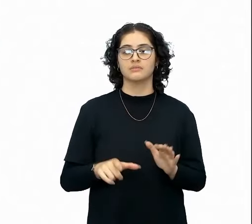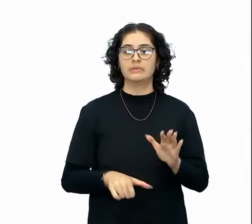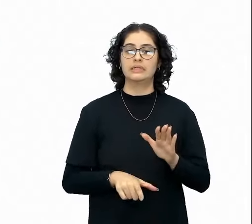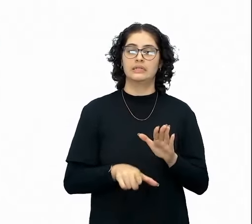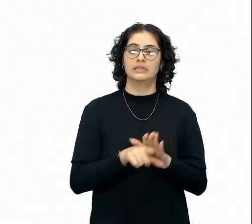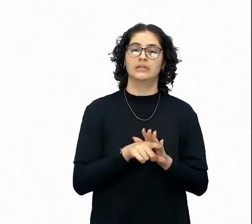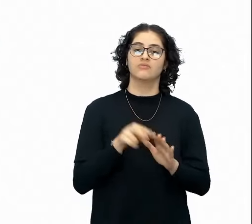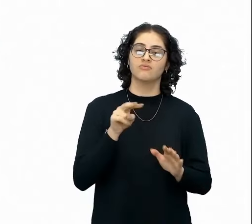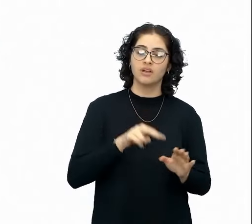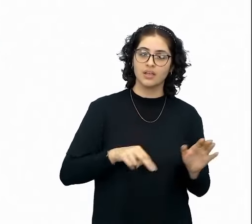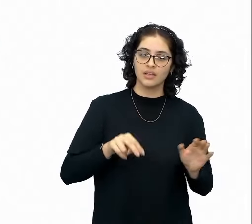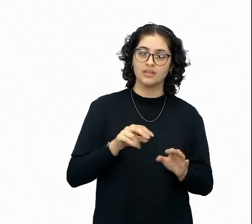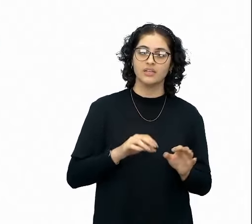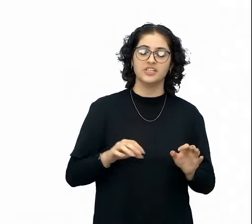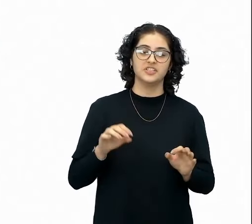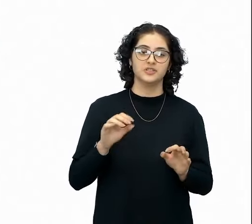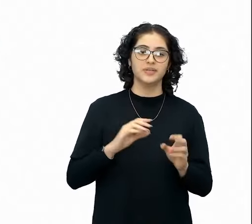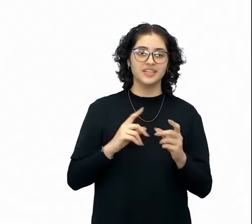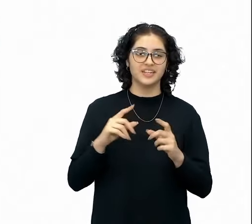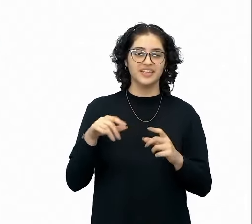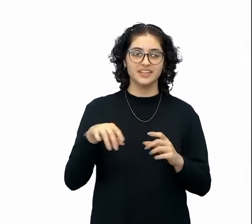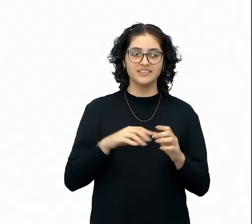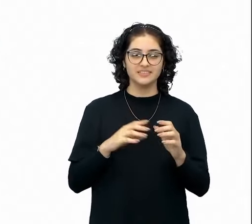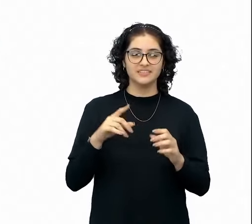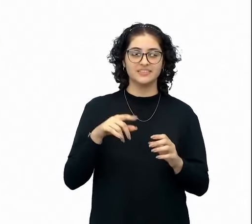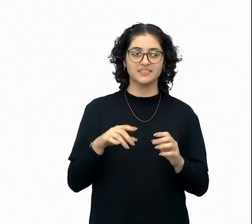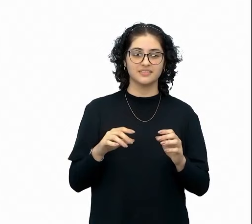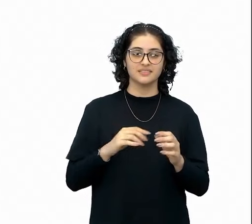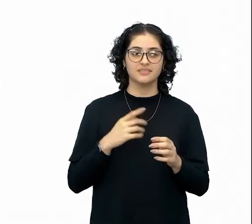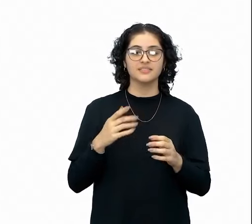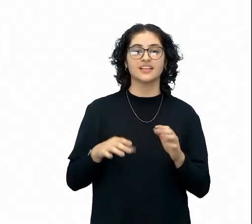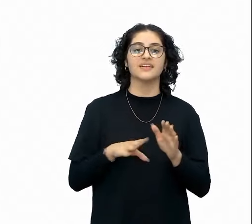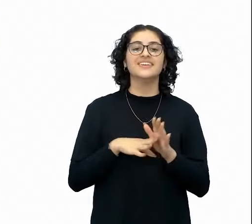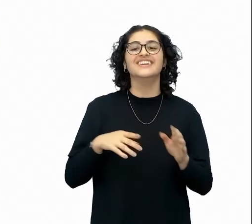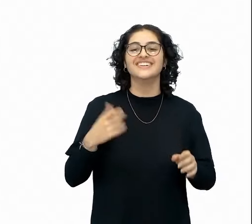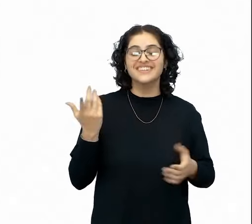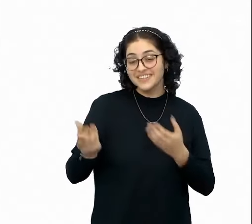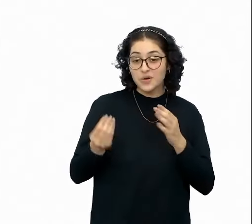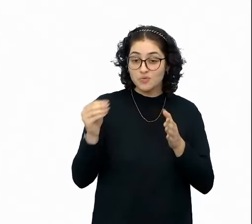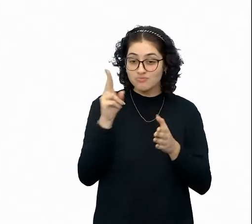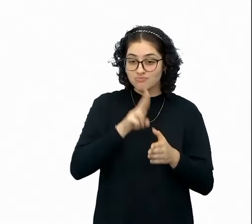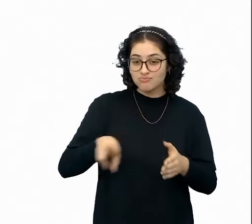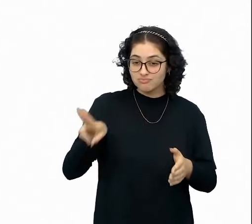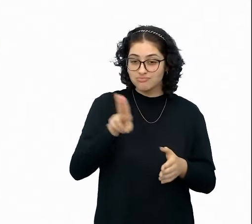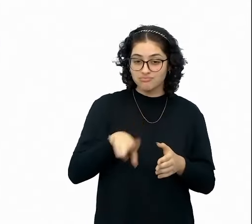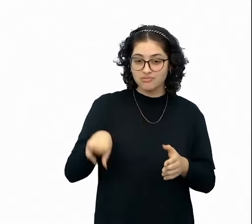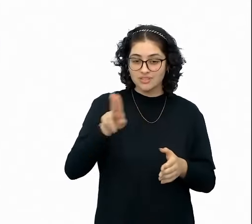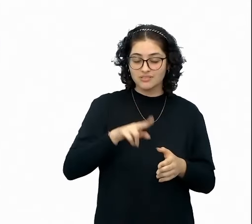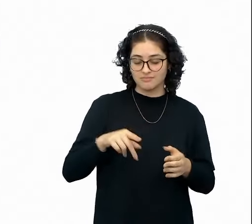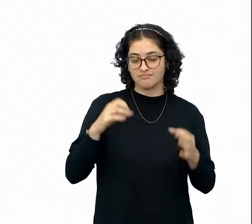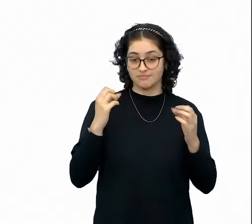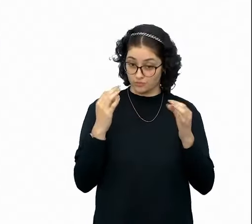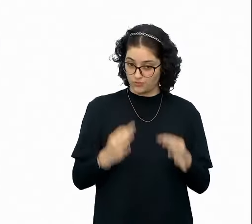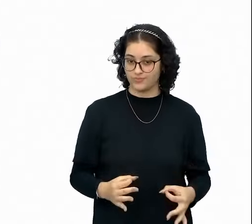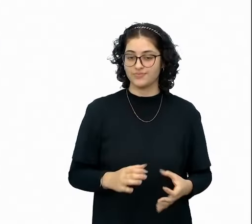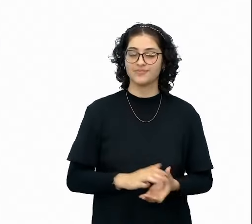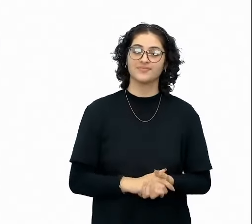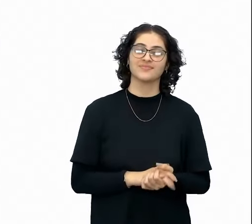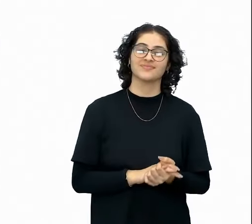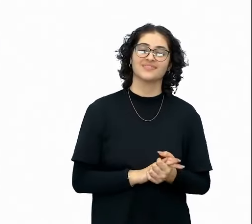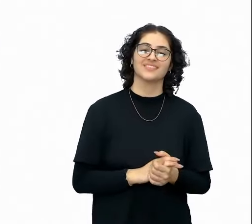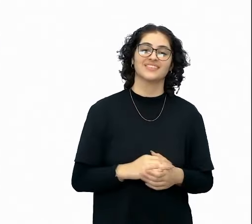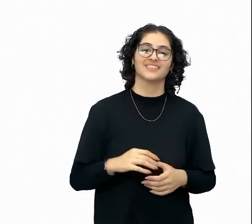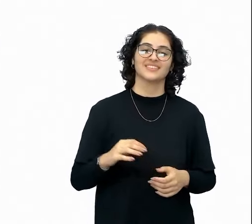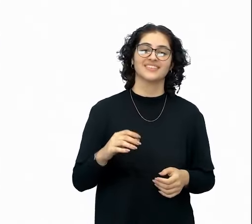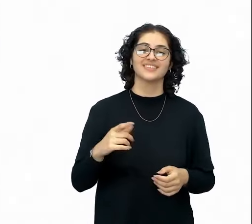para a geometria dinâmica, que a gente use também a régua, o compasso, o transferidor, tá certo? Então, esse